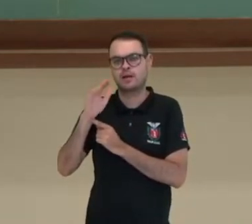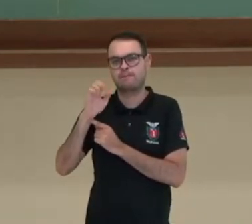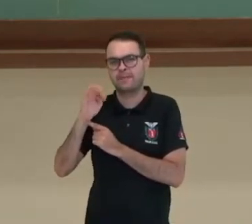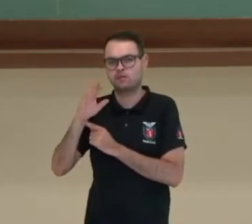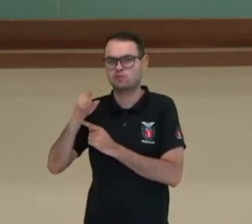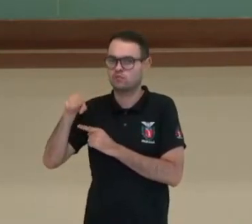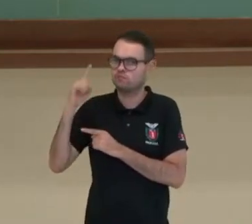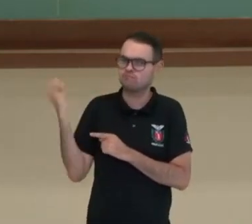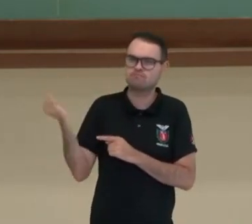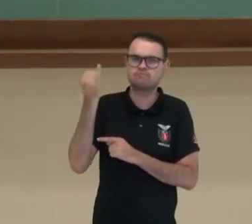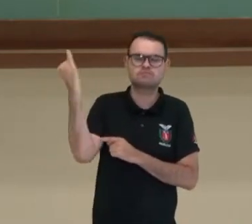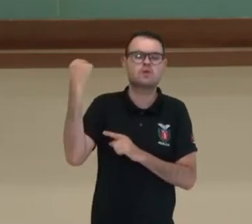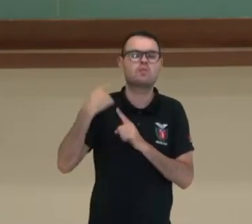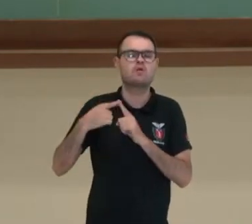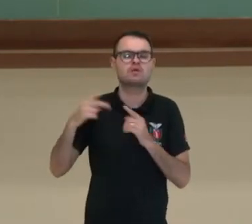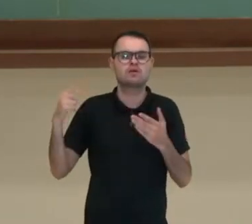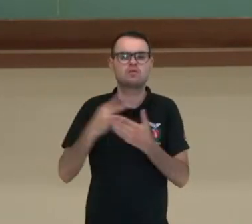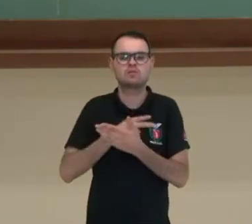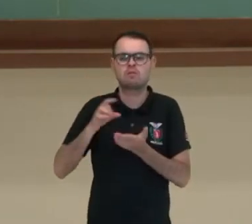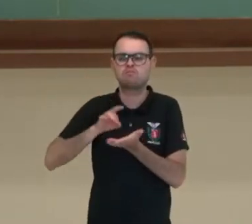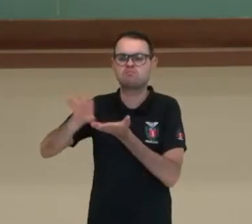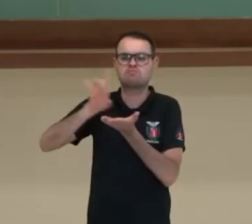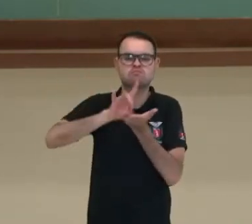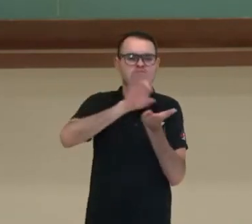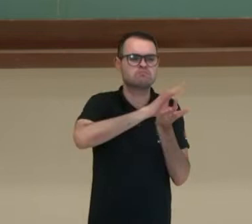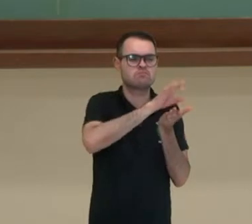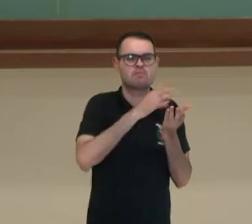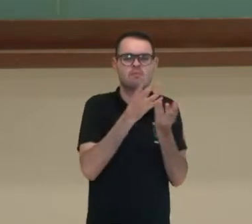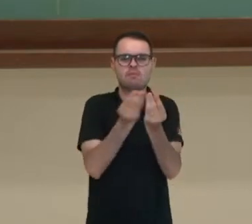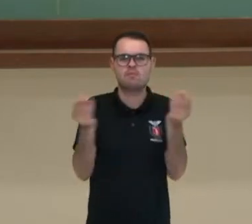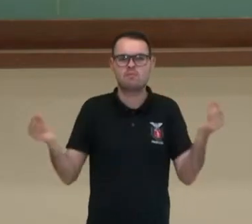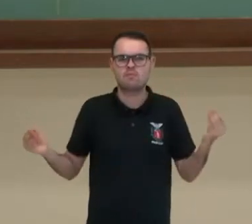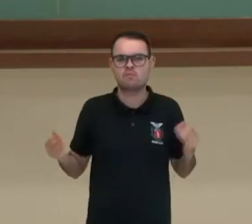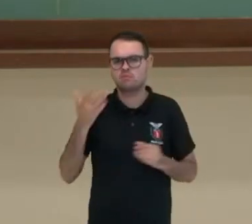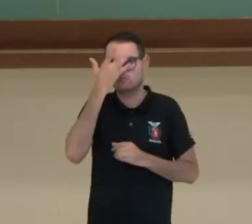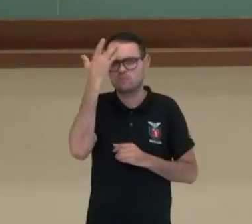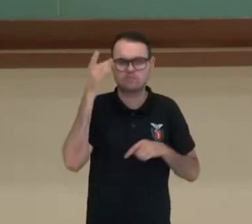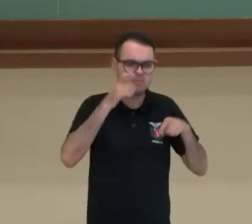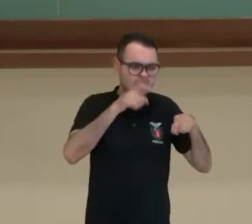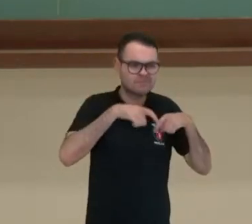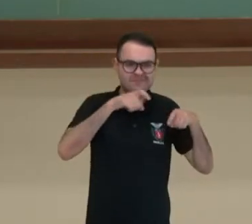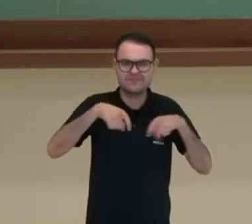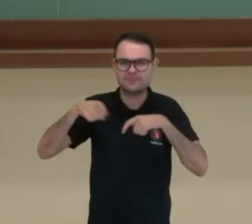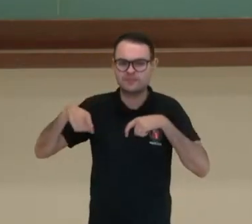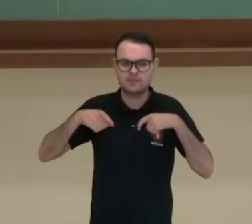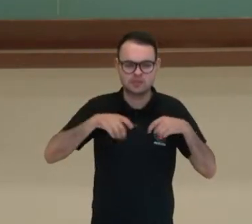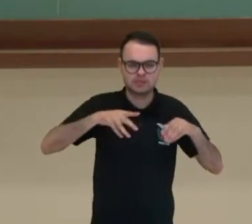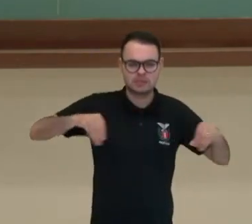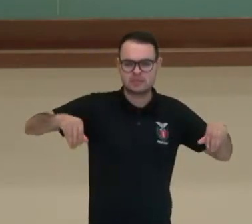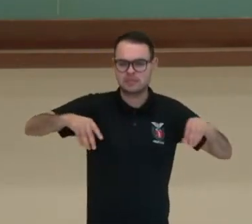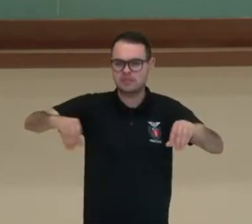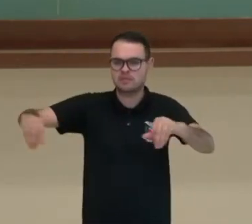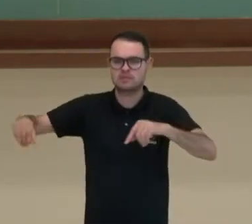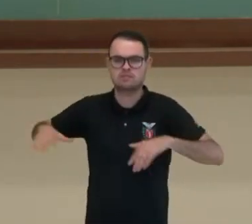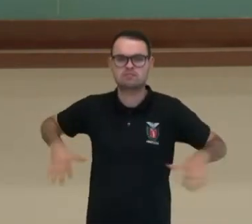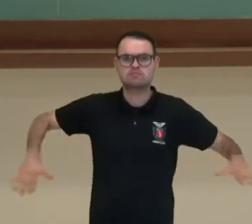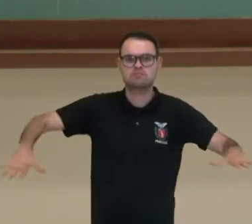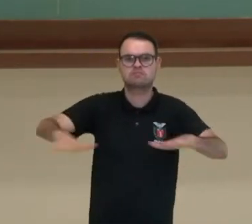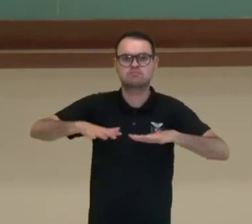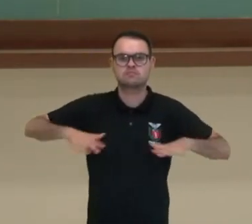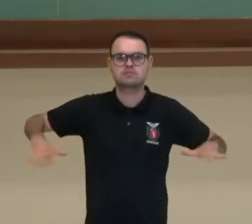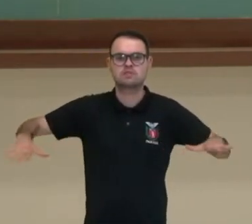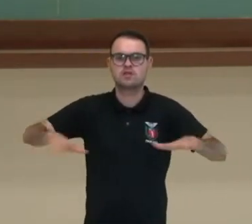muito importante porque ele expulsou uma grande quantidade de camponeses de suas terras, que não eram terras que eles eram